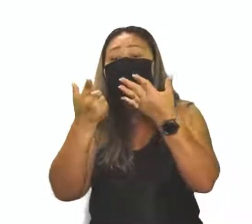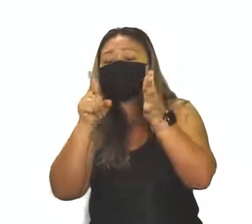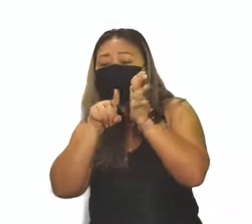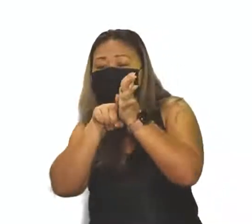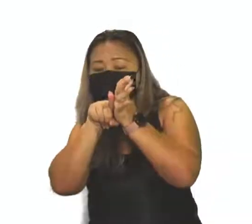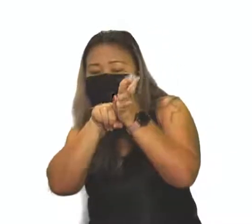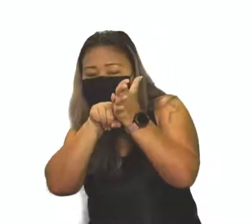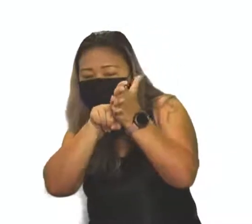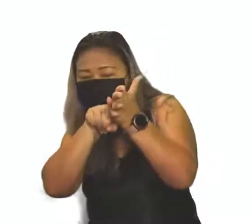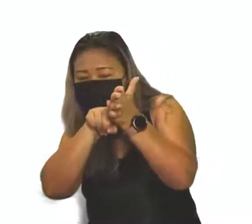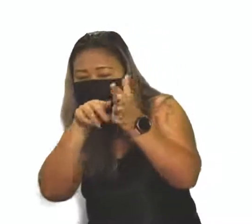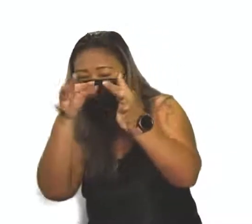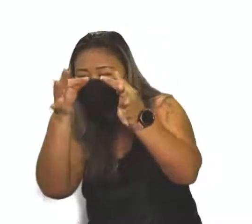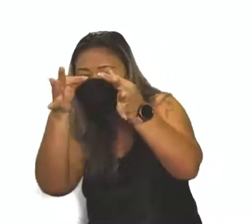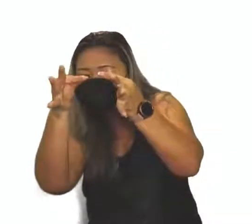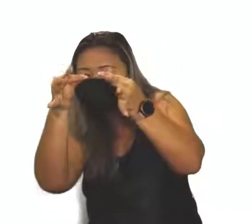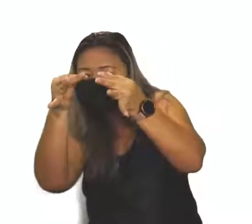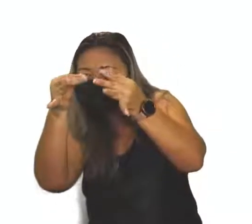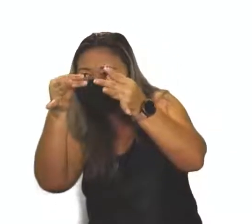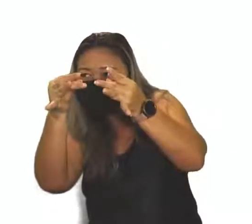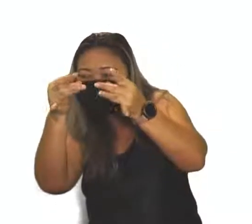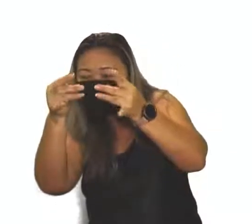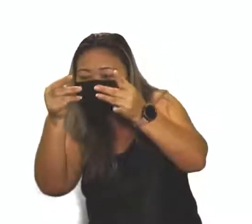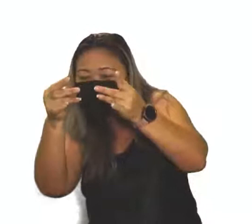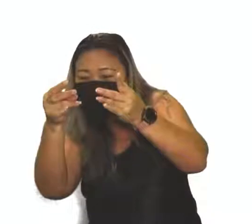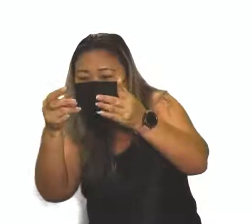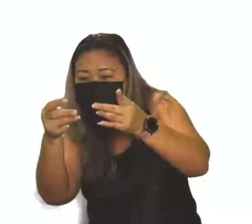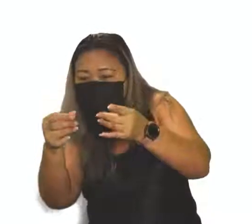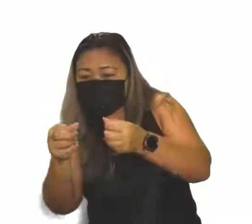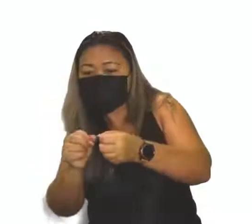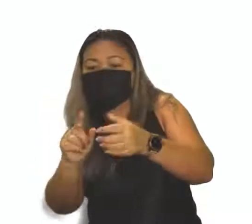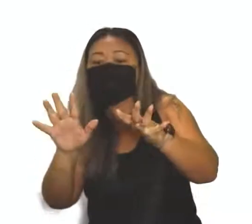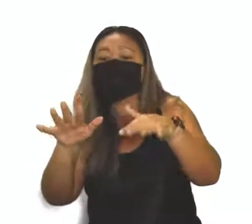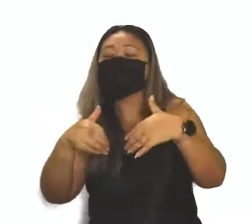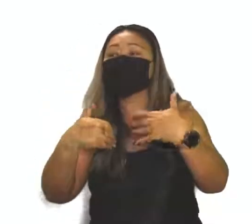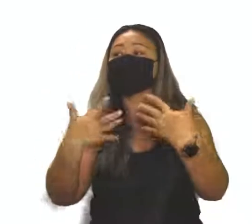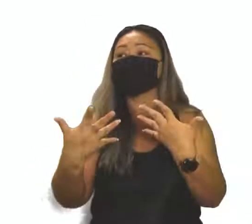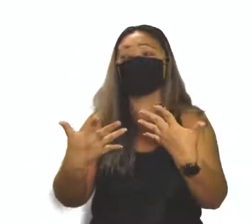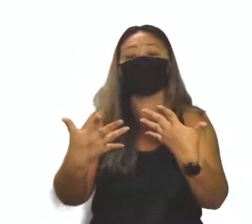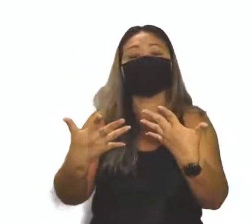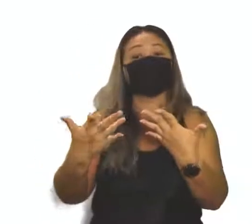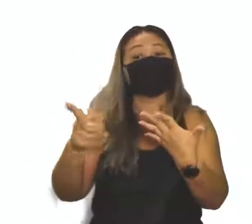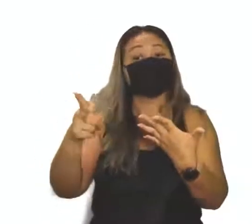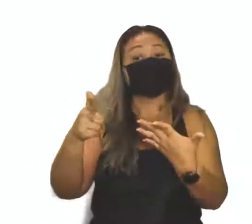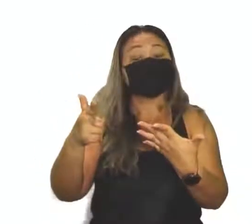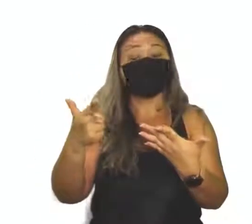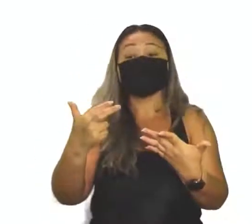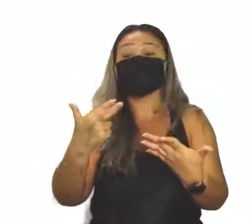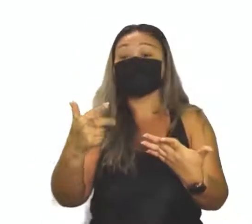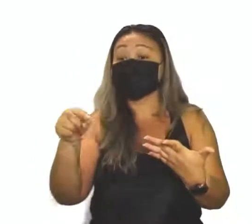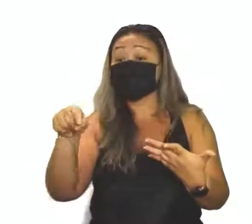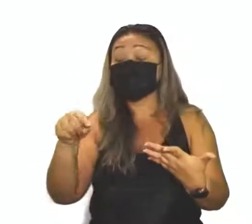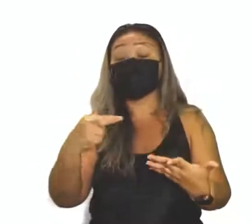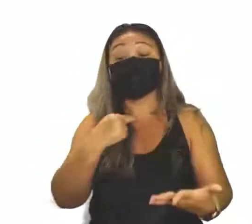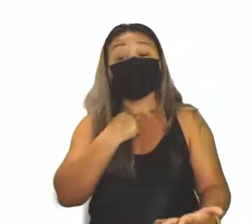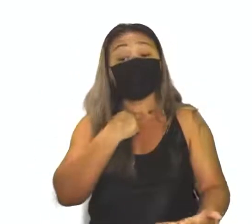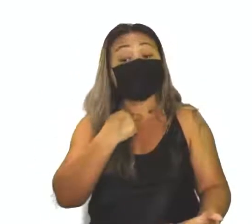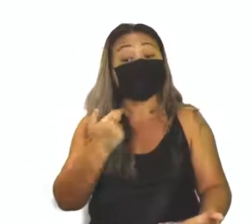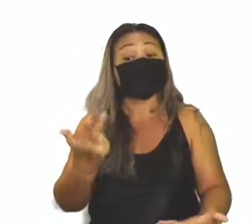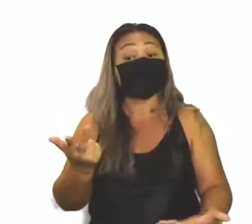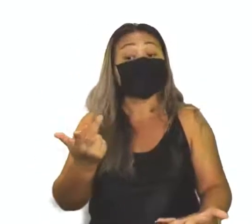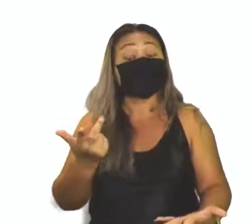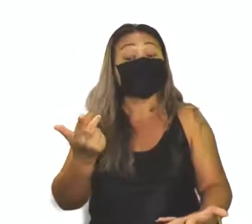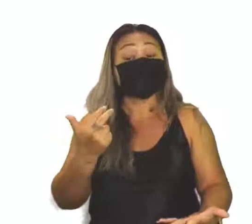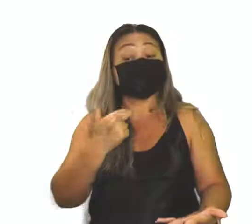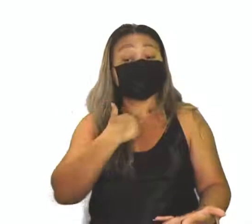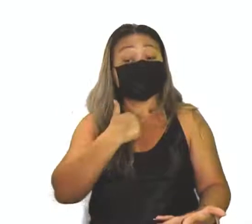ó, tem que ser minuciosamente. Gente, aqui você não pode ter um preconceito, tá? Além de que a palavra